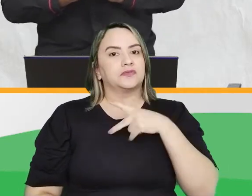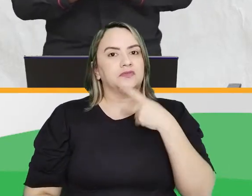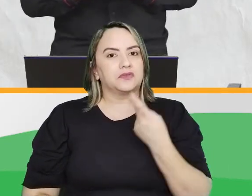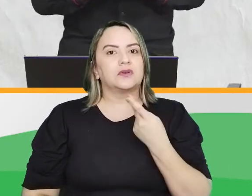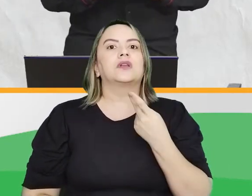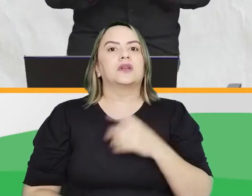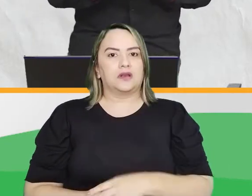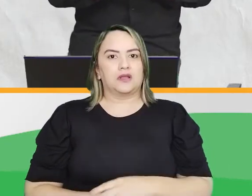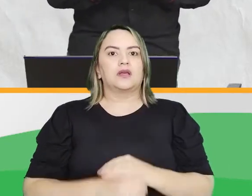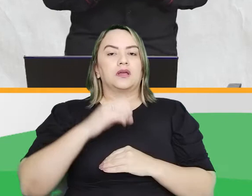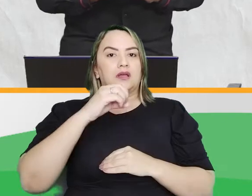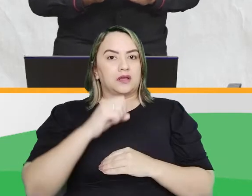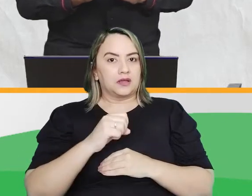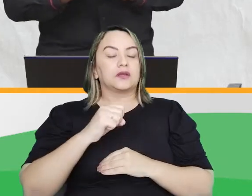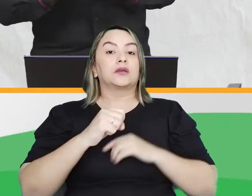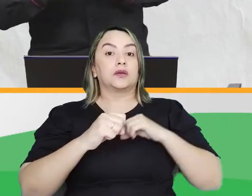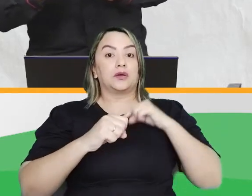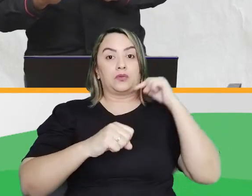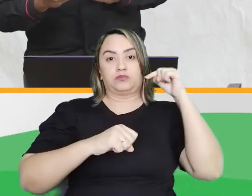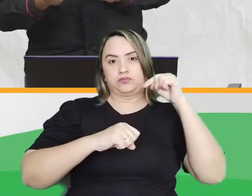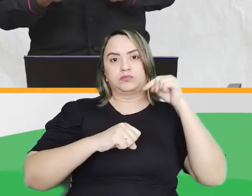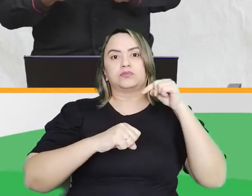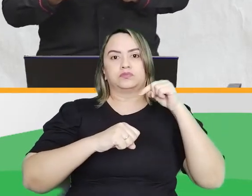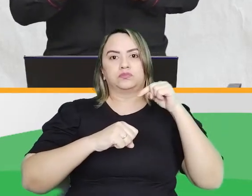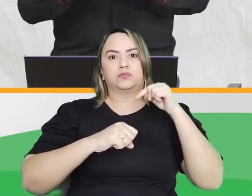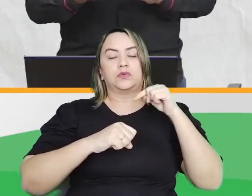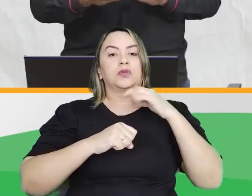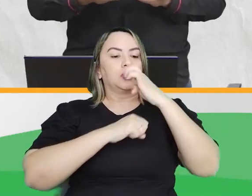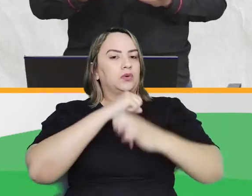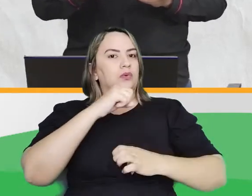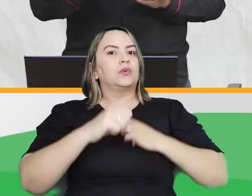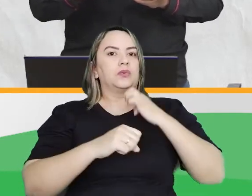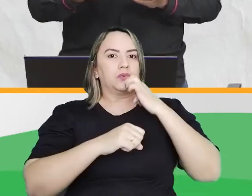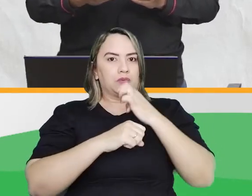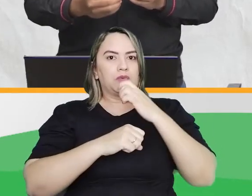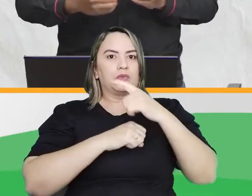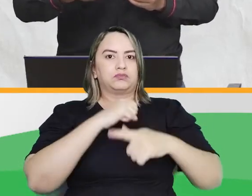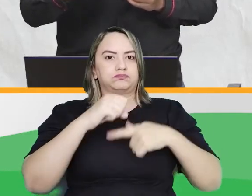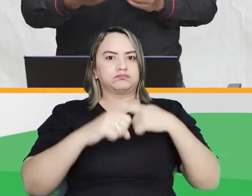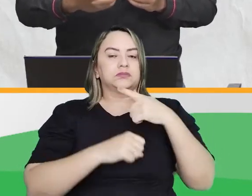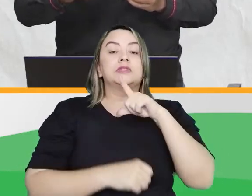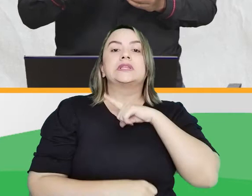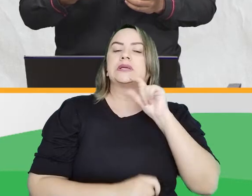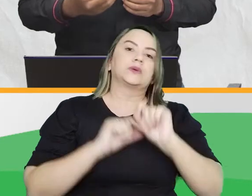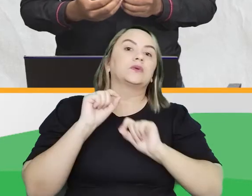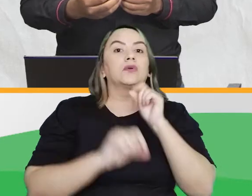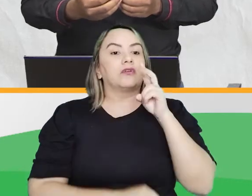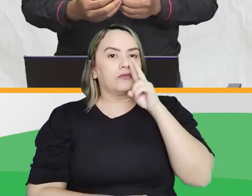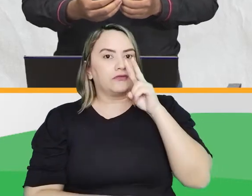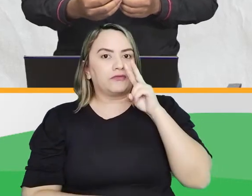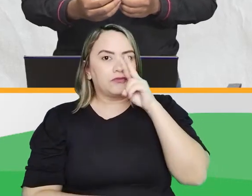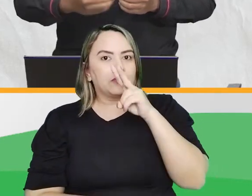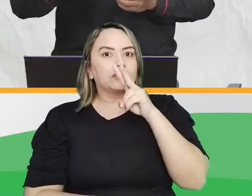destacar que entre o núcleo atômico e os elétrons que estão ao redor do núcleo, existe uma força de natureza